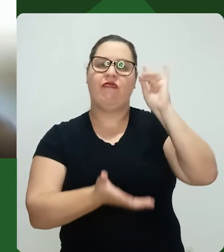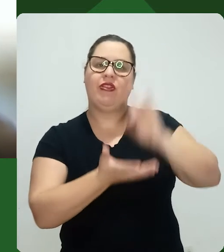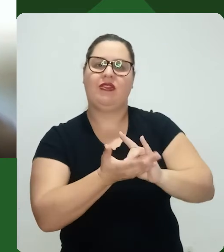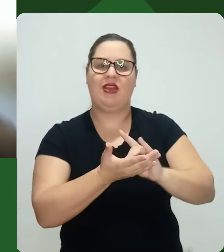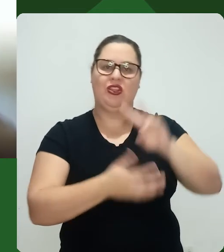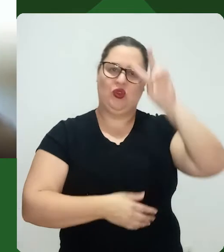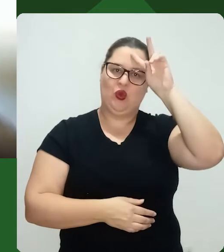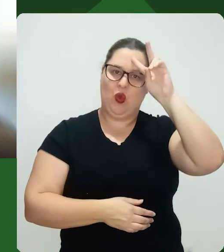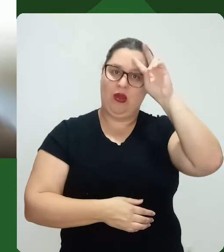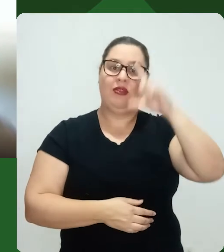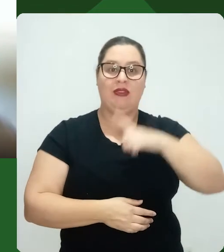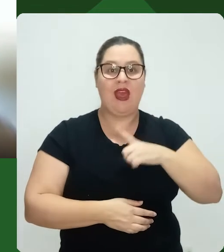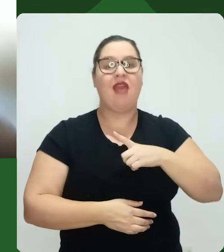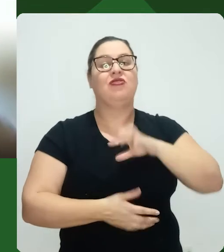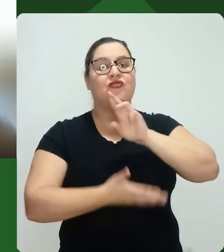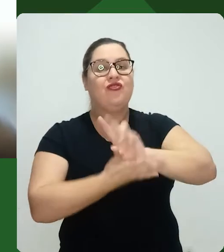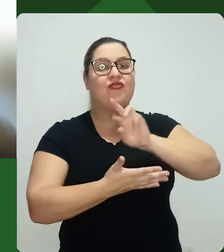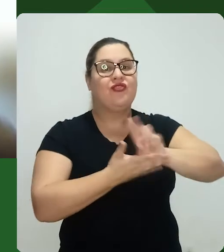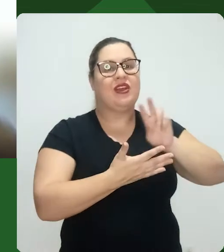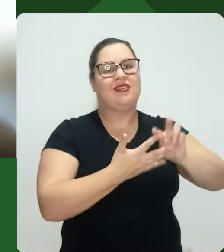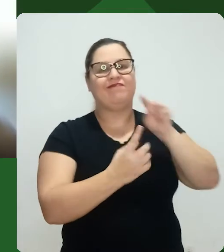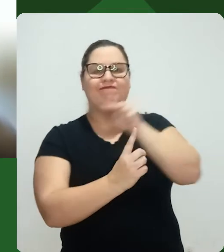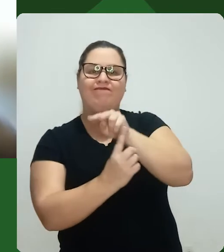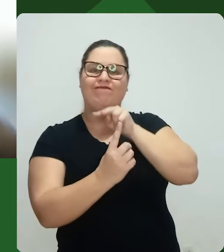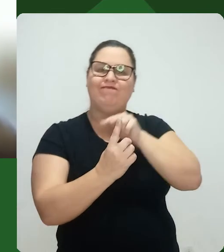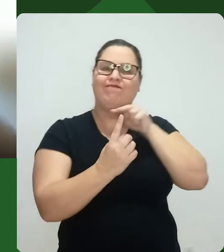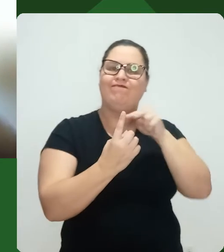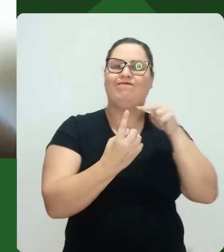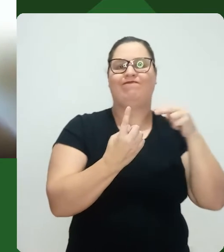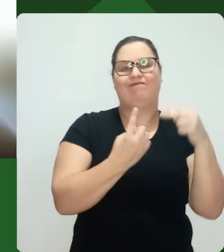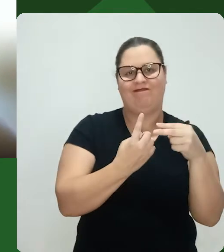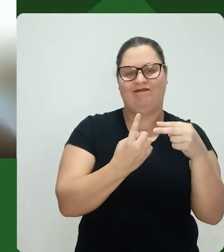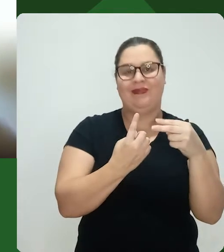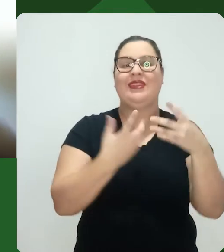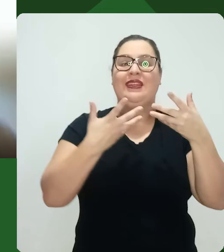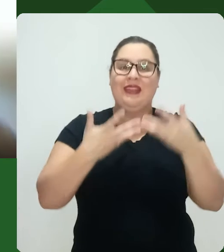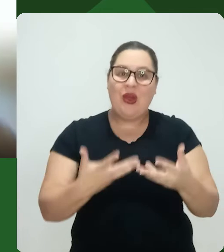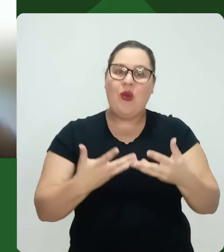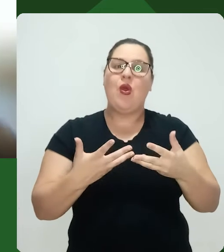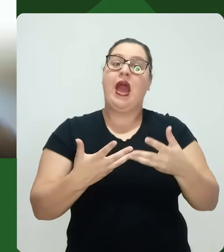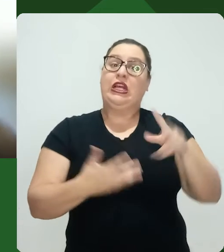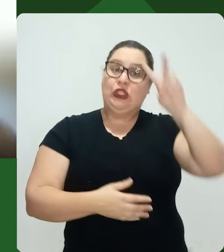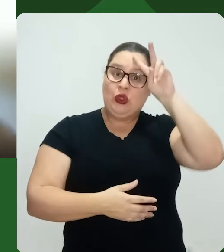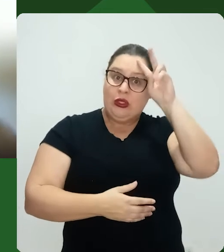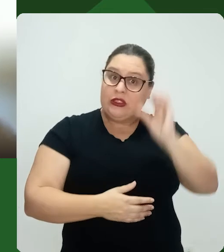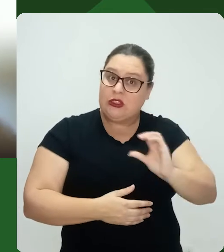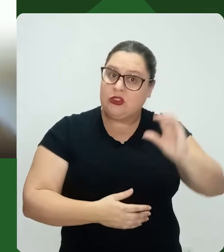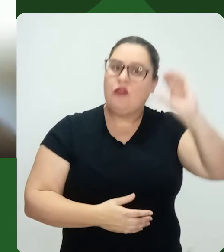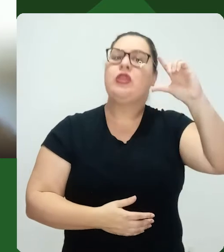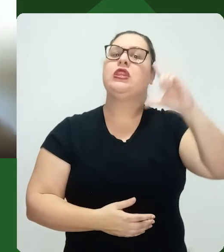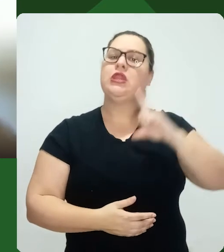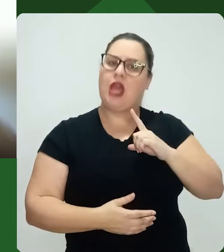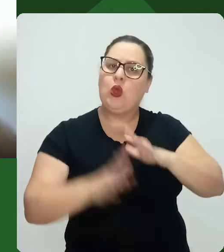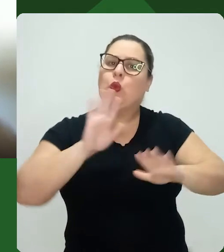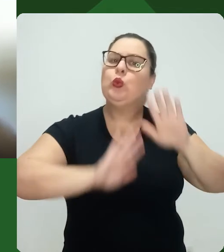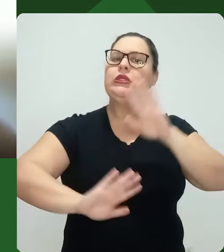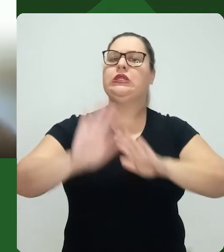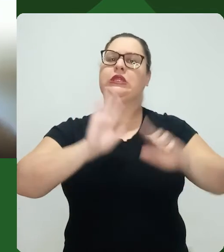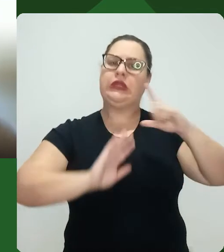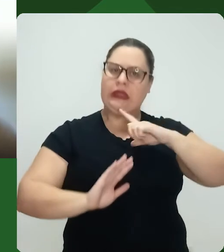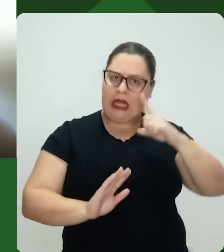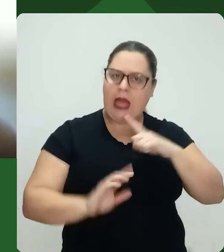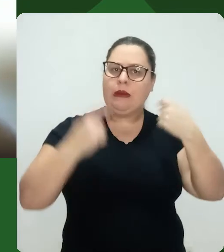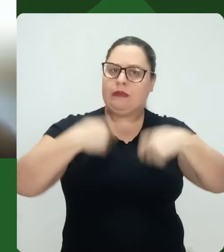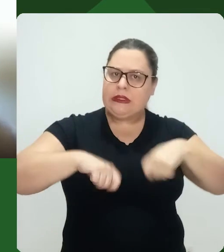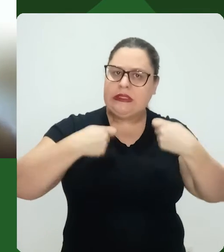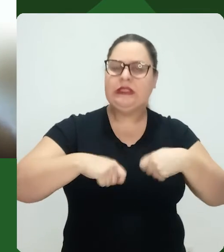Então, não existe uma verdade histórica, existem versões da história. Só que toda história científica, ela é feita com todo cuidado. E o